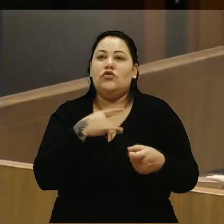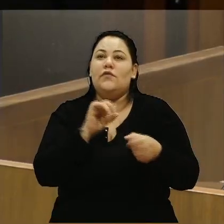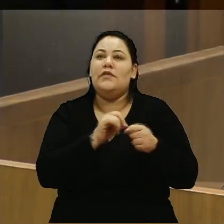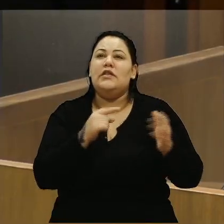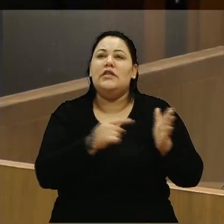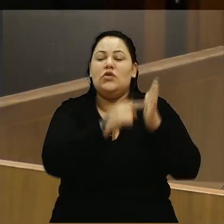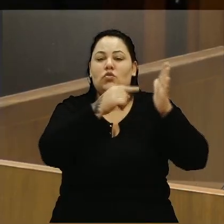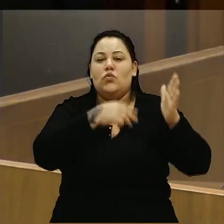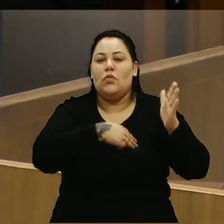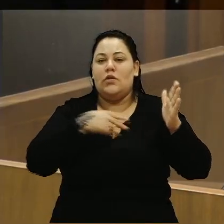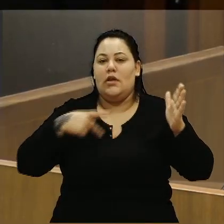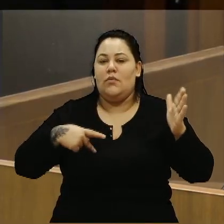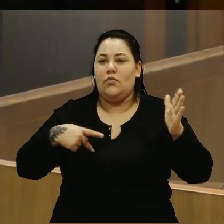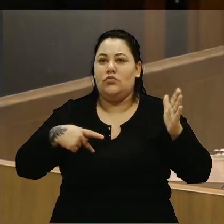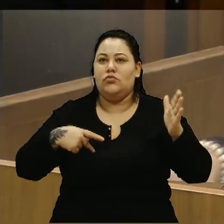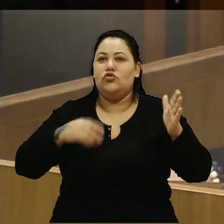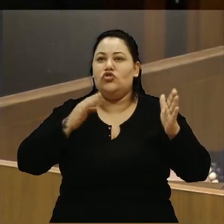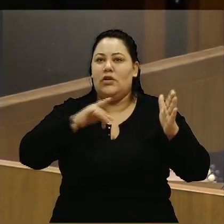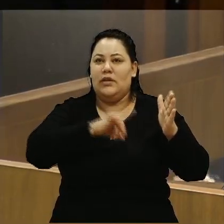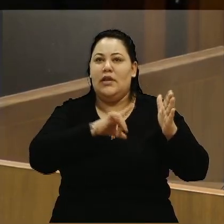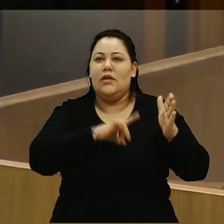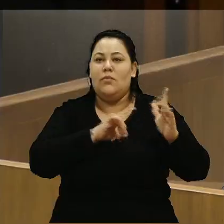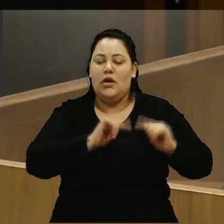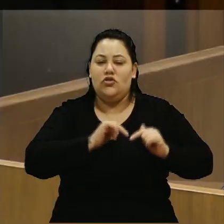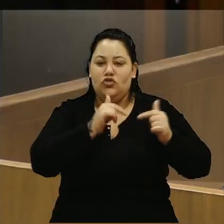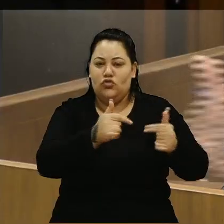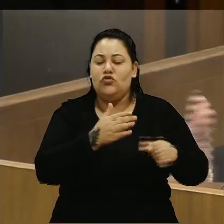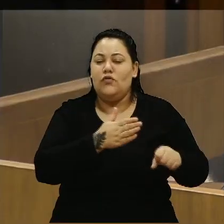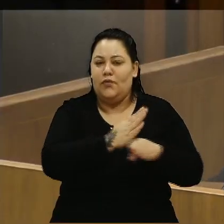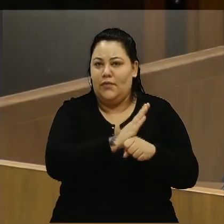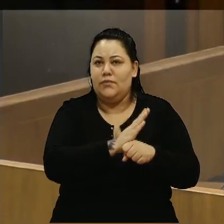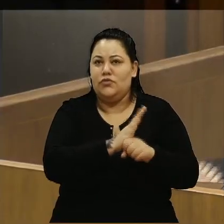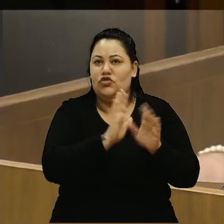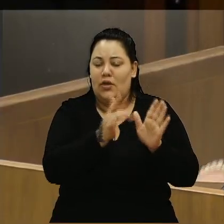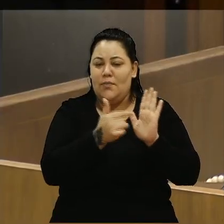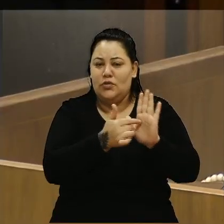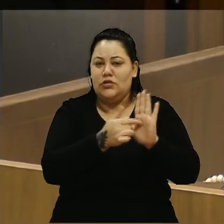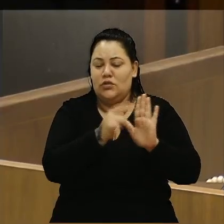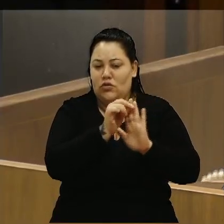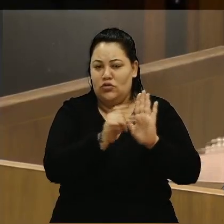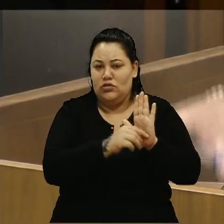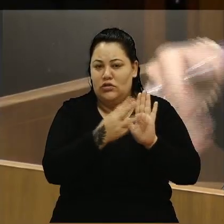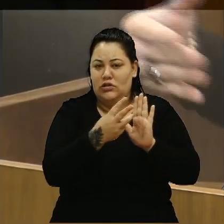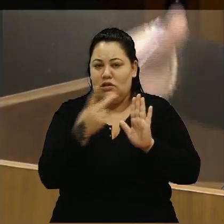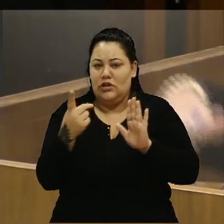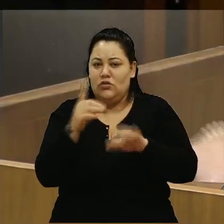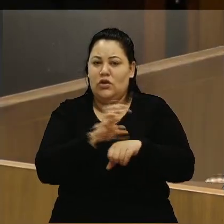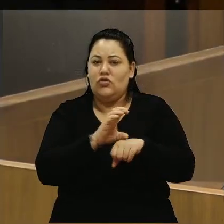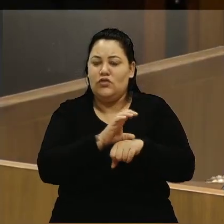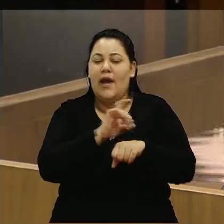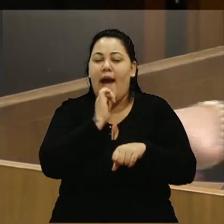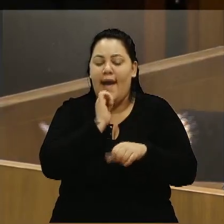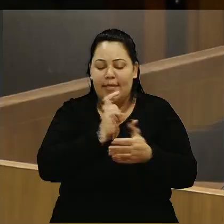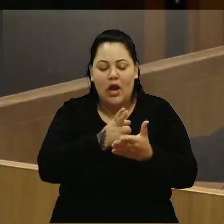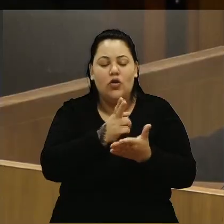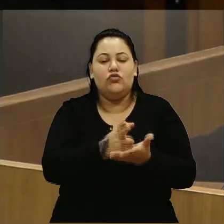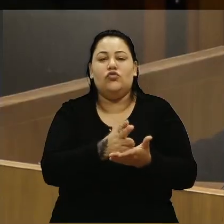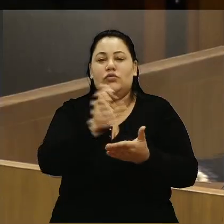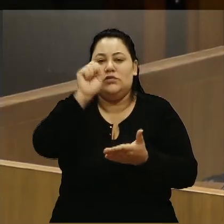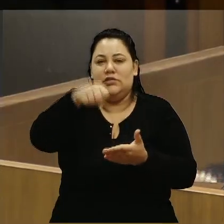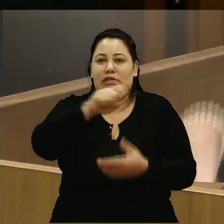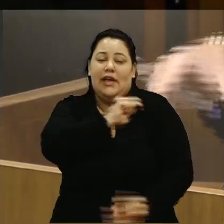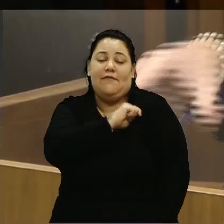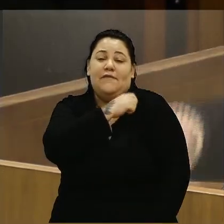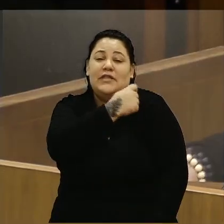MP, que a gente já teve uma decisão favorável ao MP, né, mostrando que o artigo 31 da Constituição ainda está valendo, que é o de